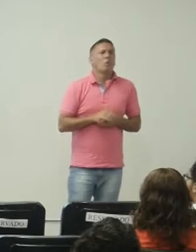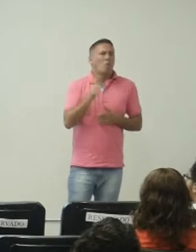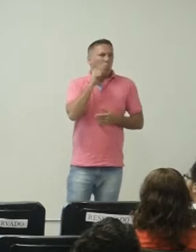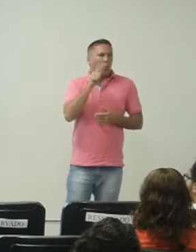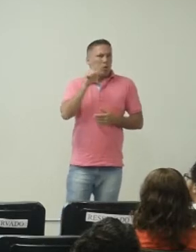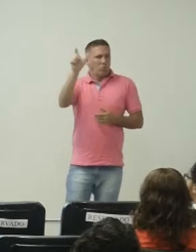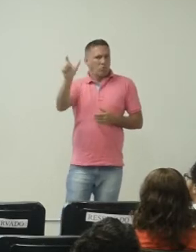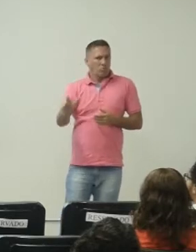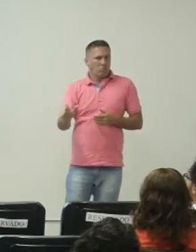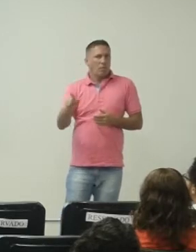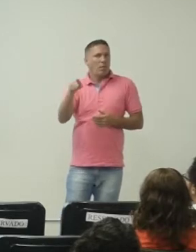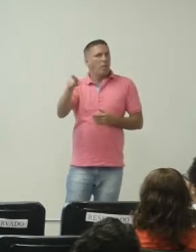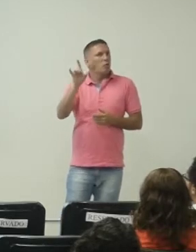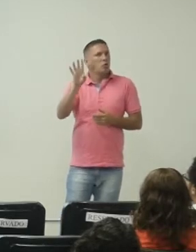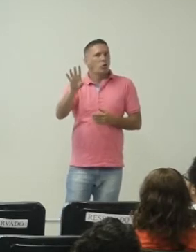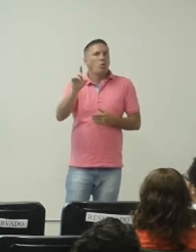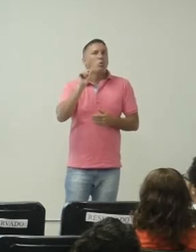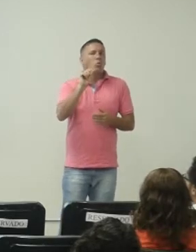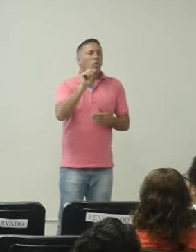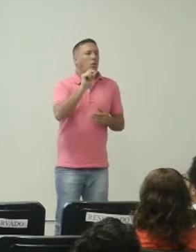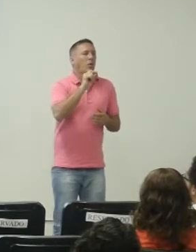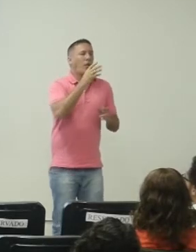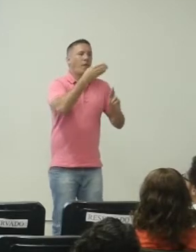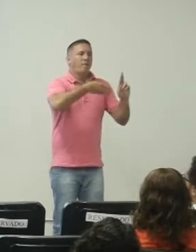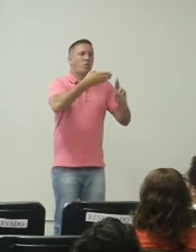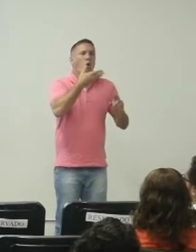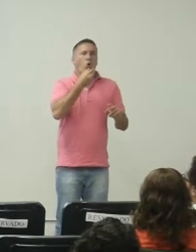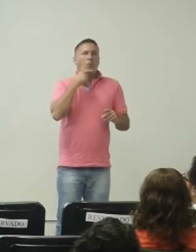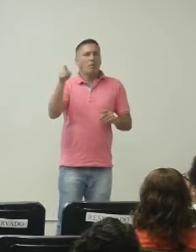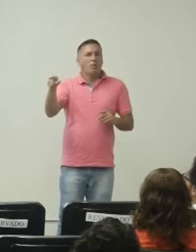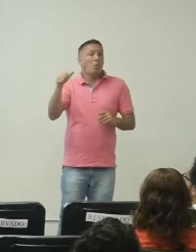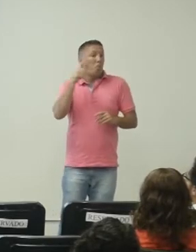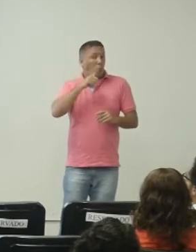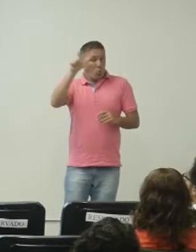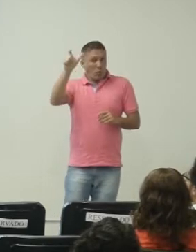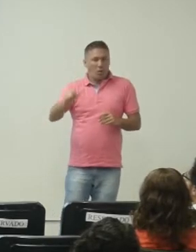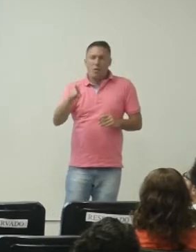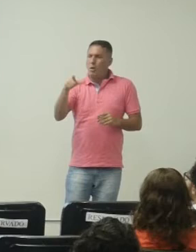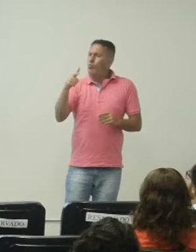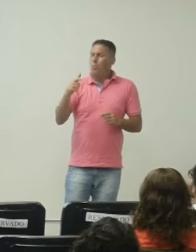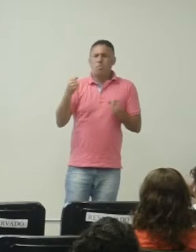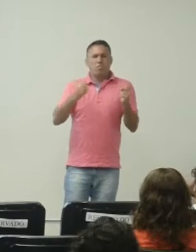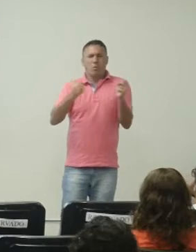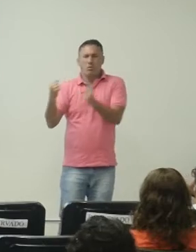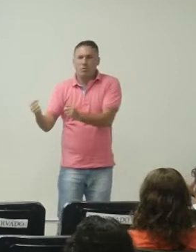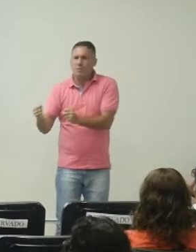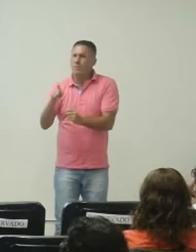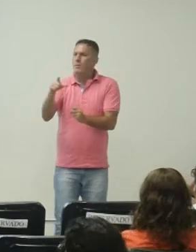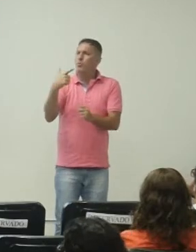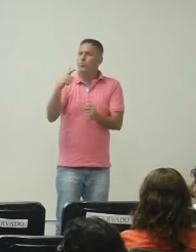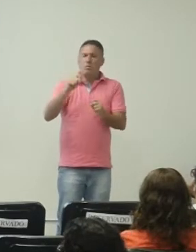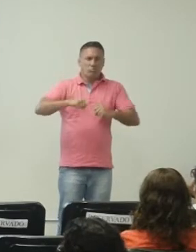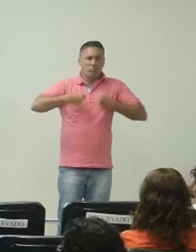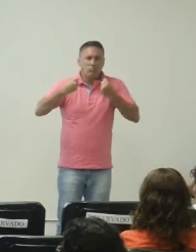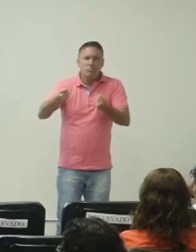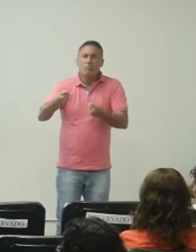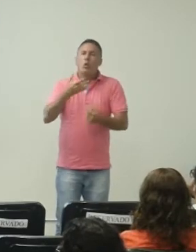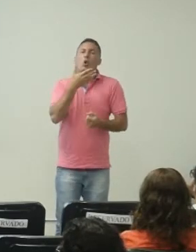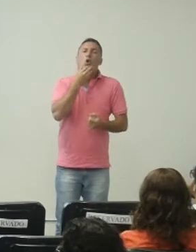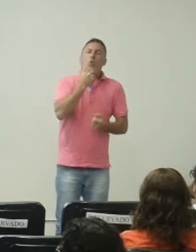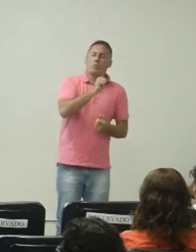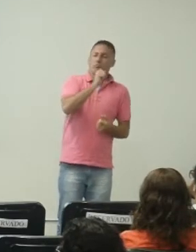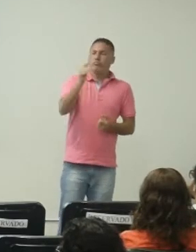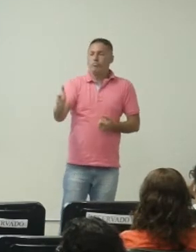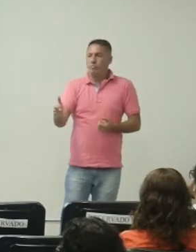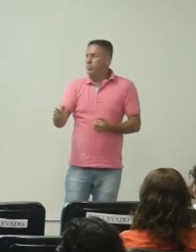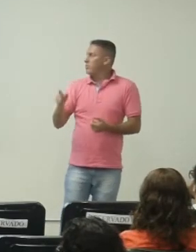homens, ao contrário. A versão fracassada, sem força, impotente, desprovida de poder masculino. E o senhor Freud nos brinda